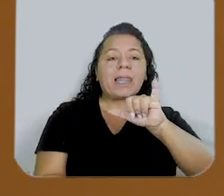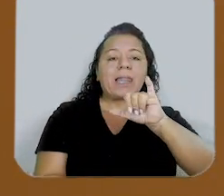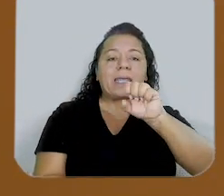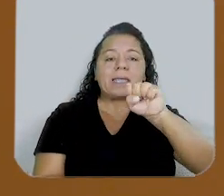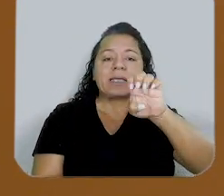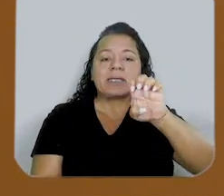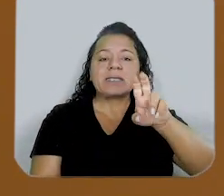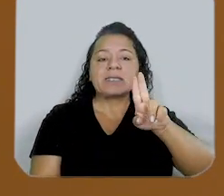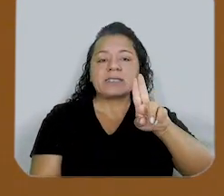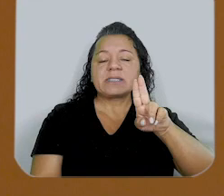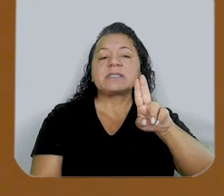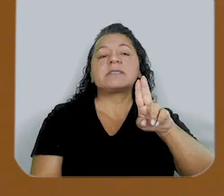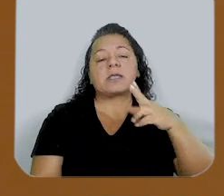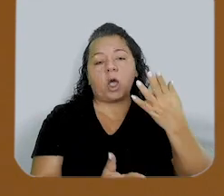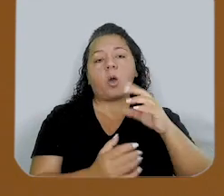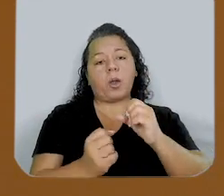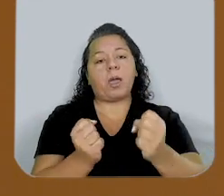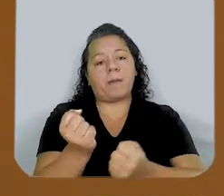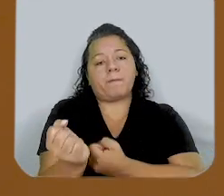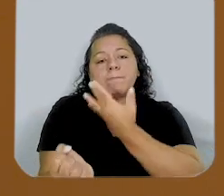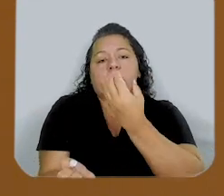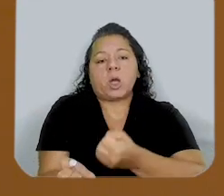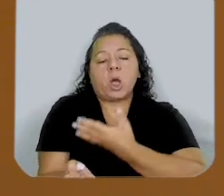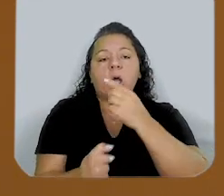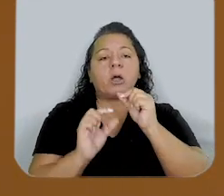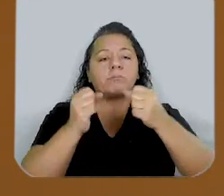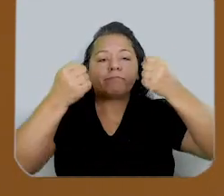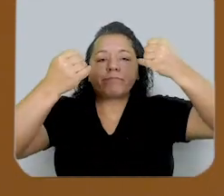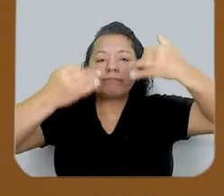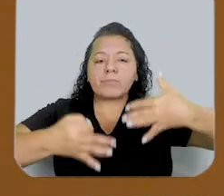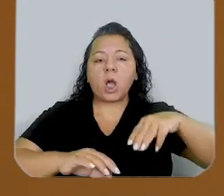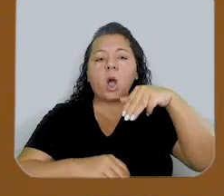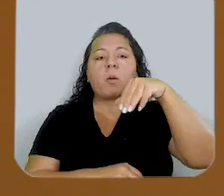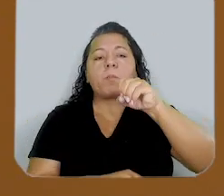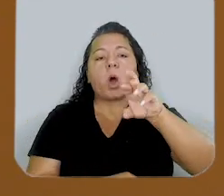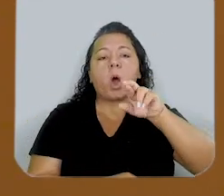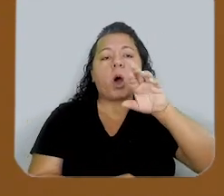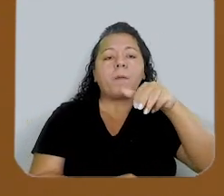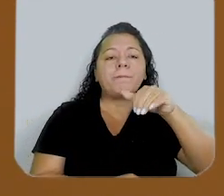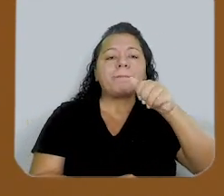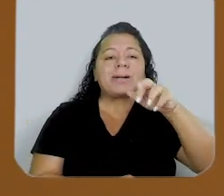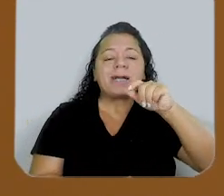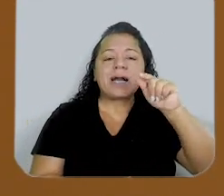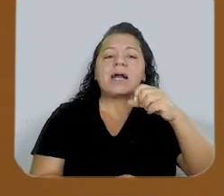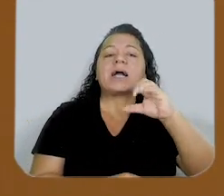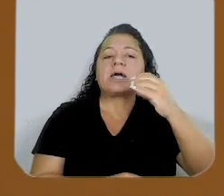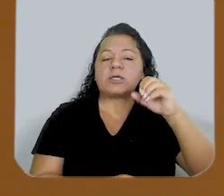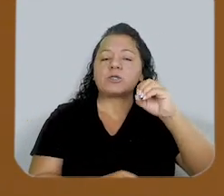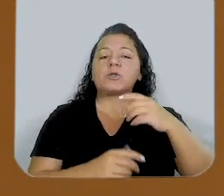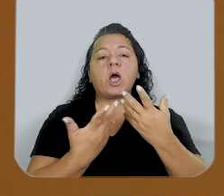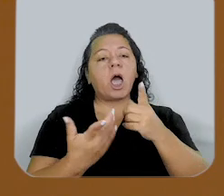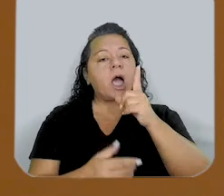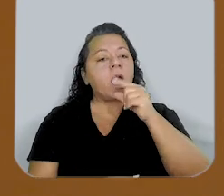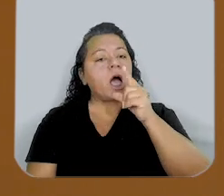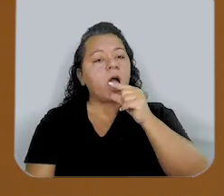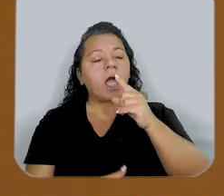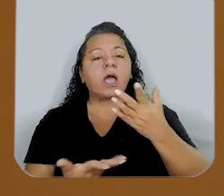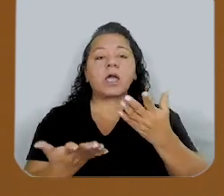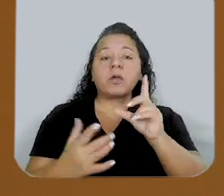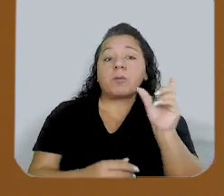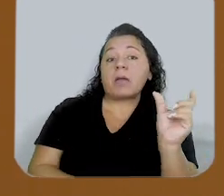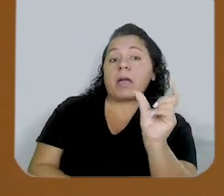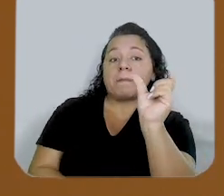que é poeta, vai trazer um recorte muito interessante sobre mormaço e estiagem no episódio chamado O Rio e a